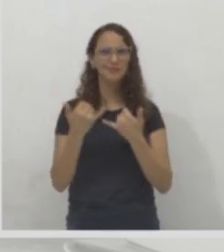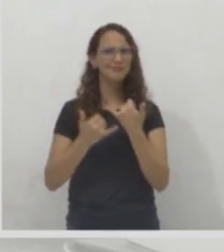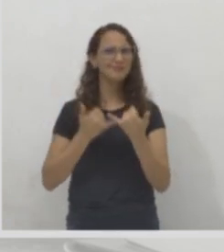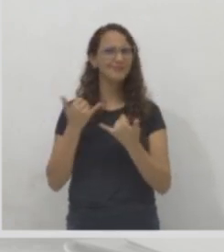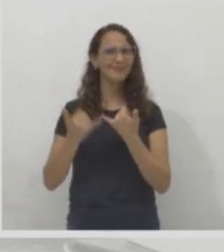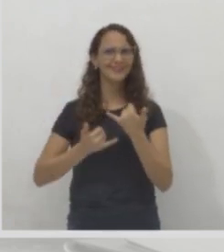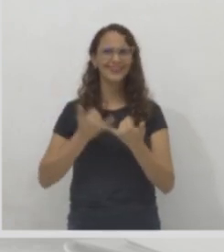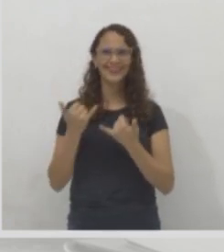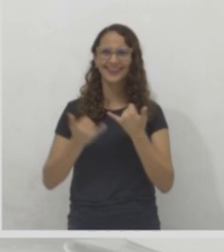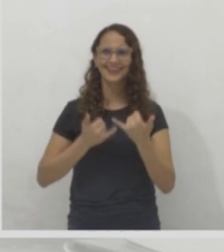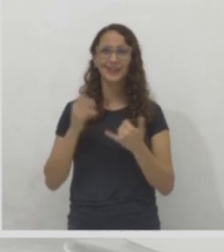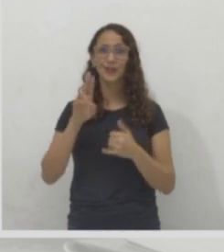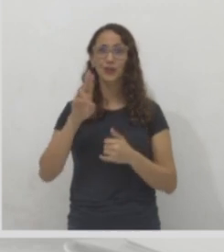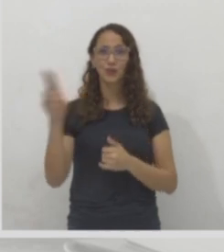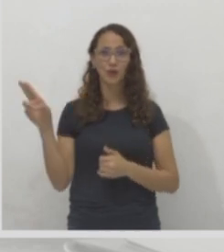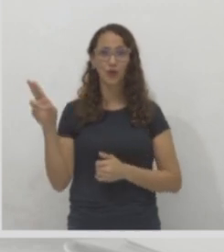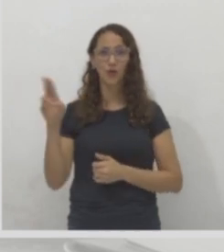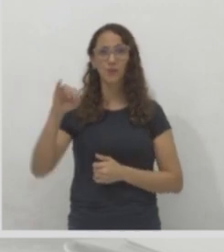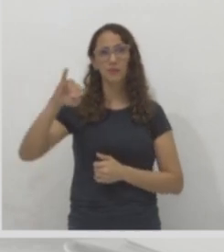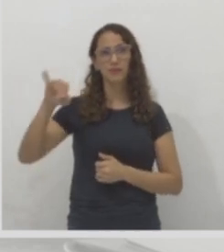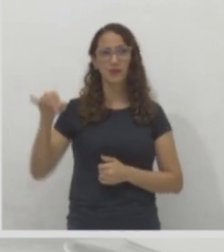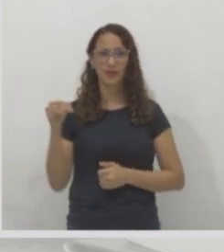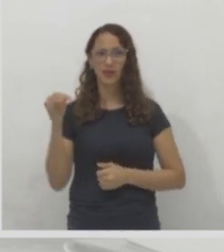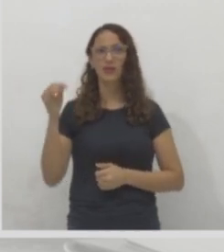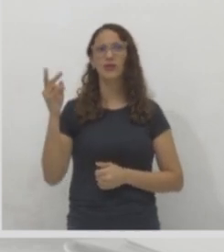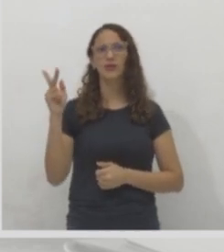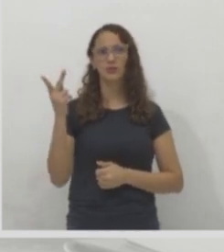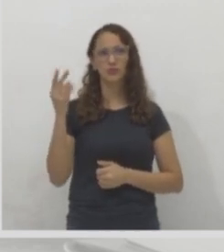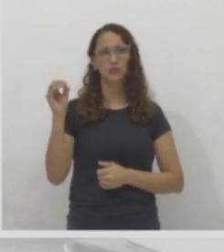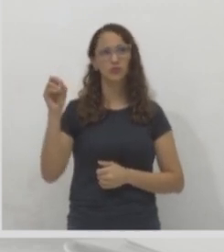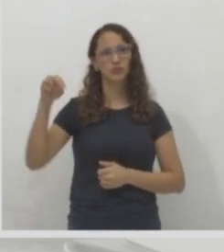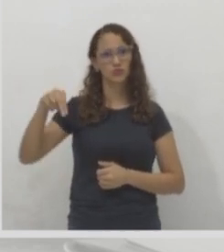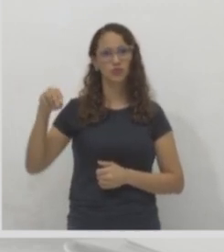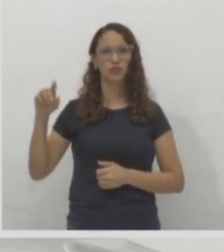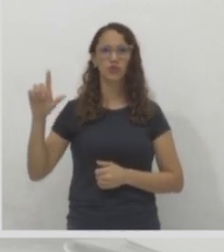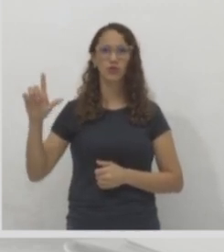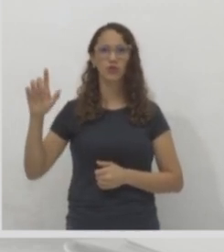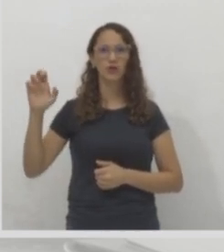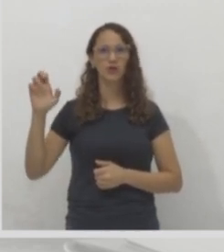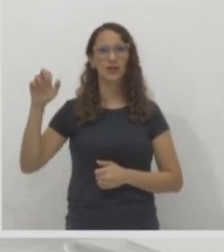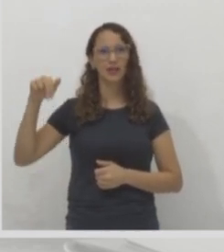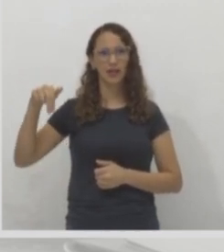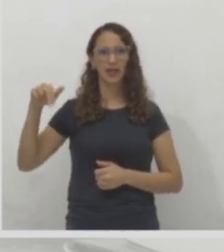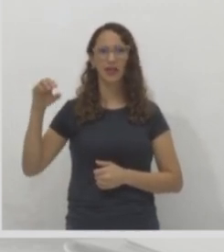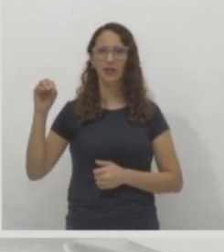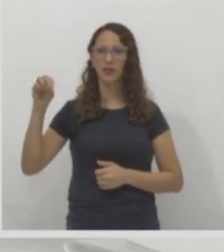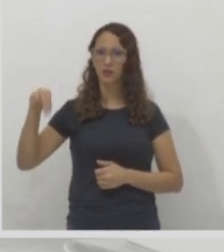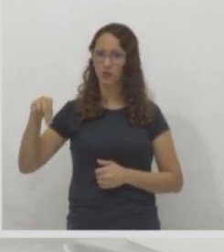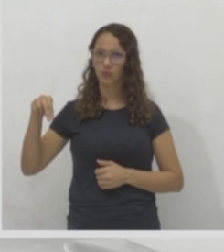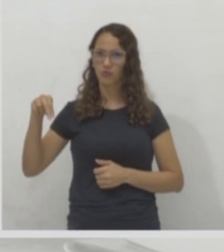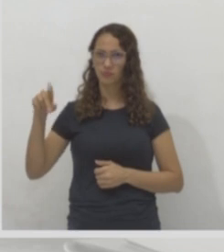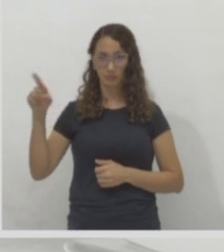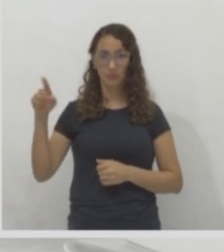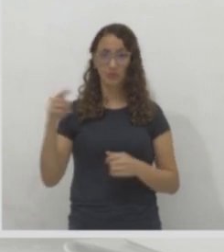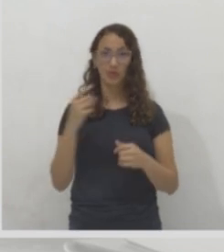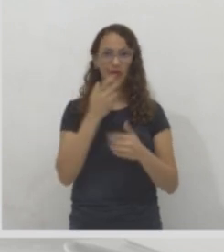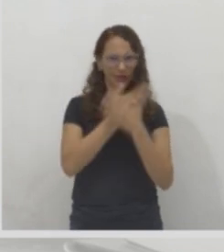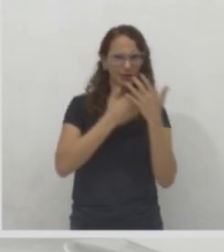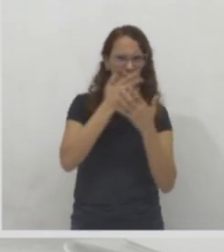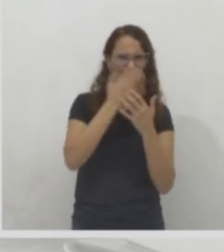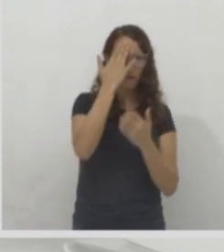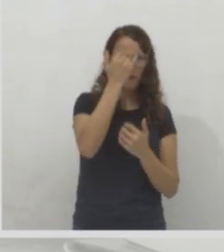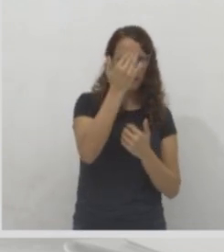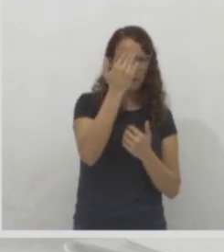brincadeira com o nome do Beatle e o nome deste rapaz que nós vemos